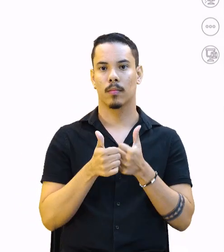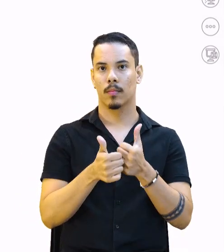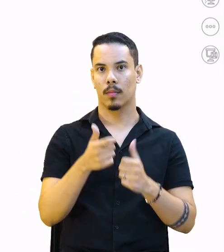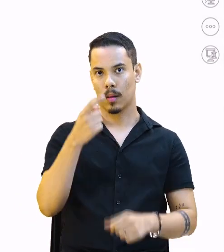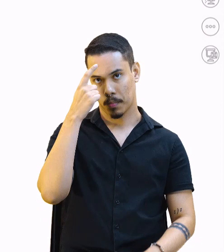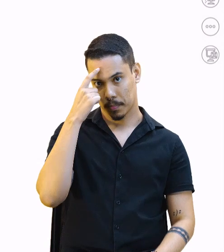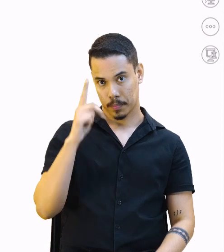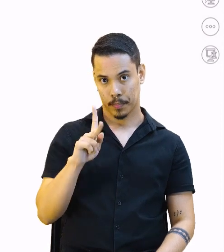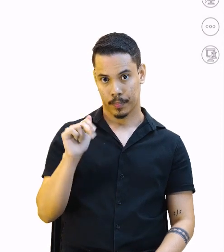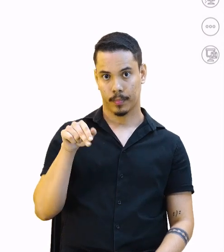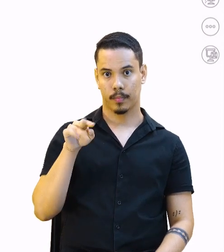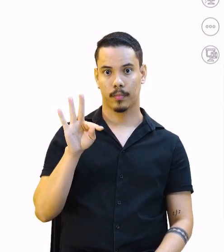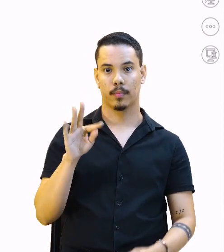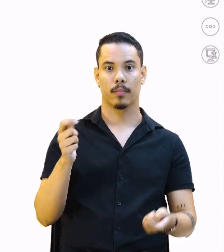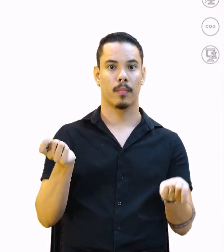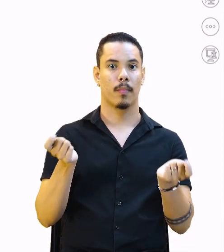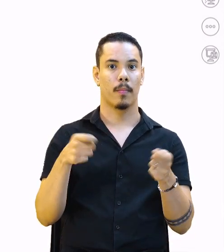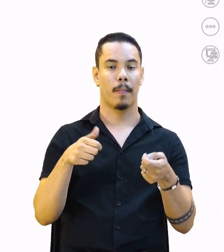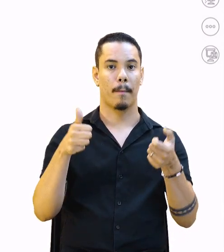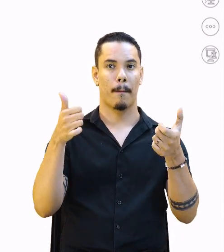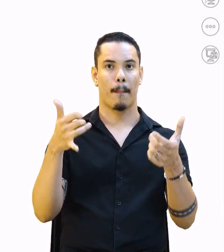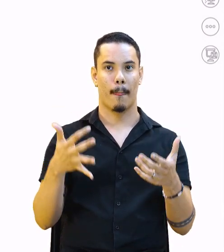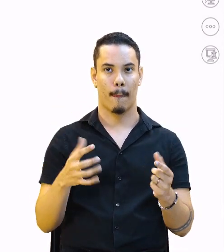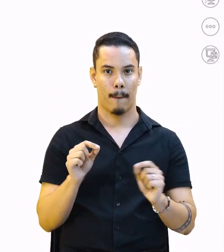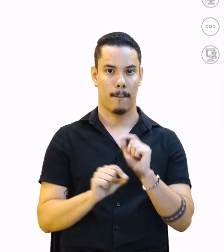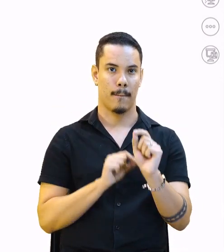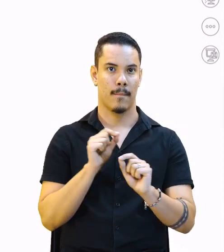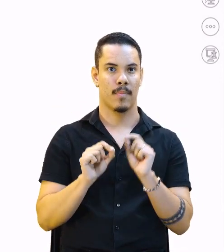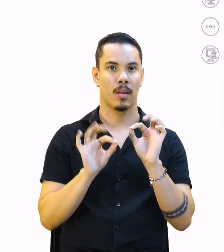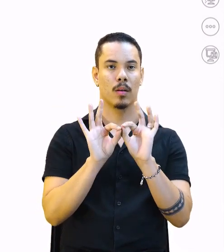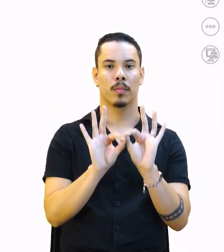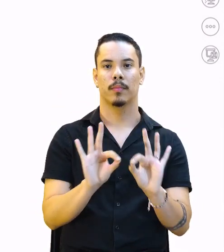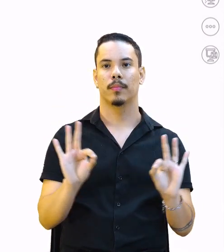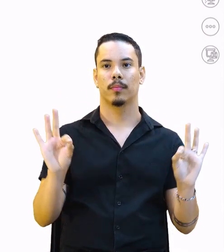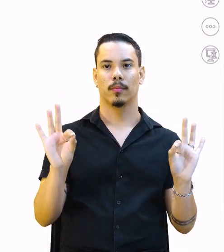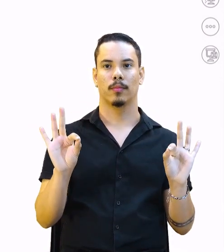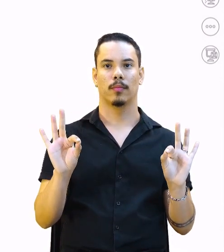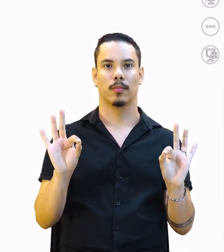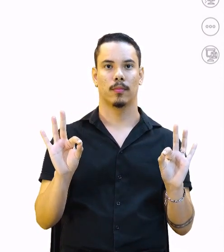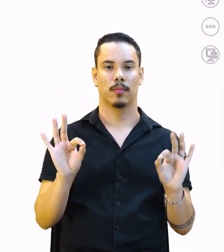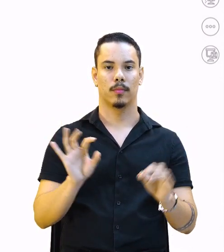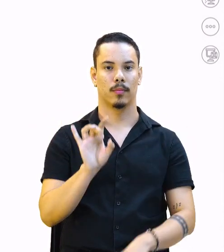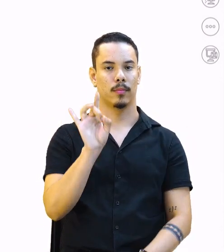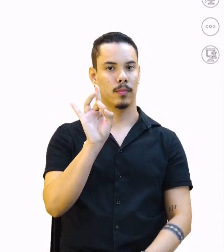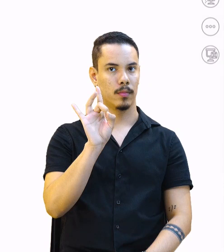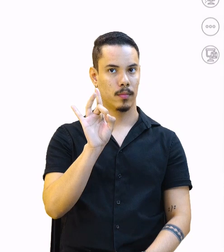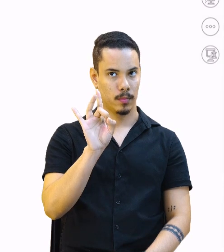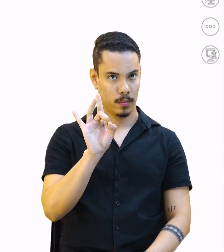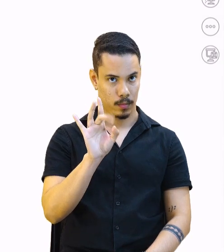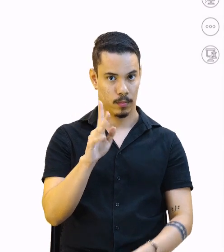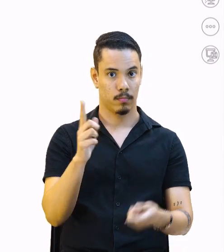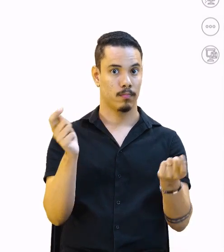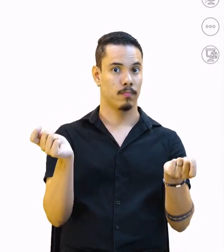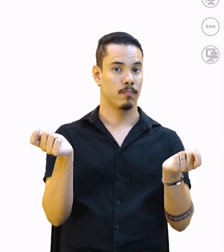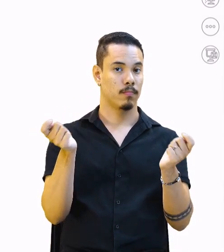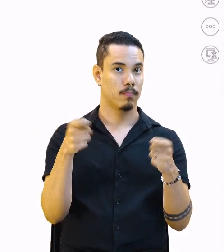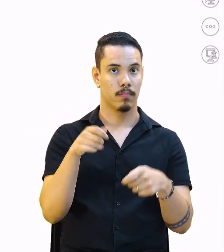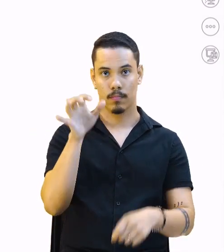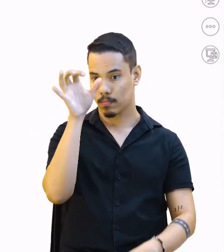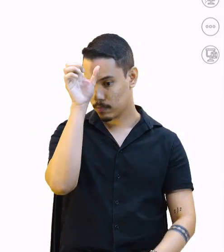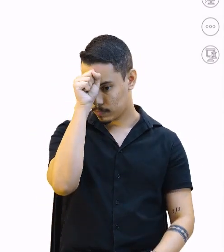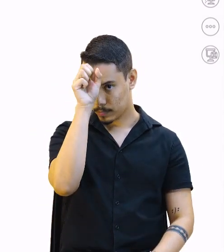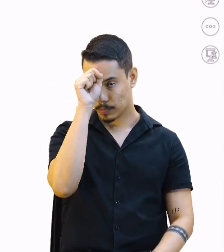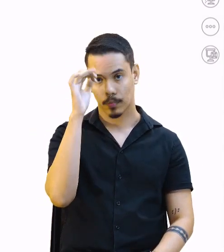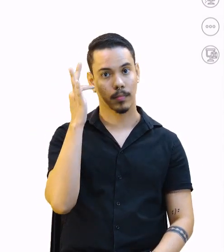Kant, é possível destacar isso, ó, essa frase dele. Só é possível aprender a